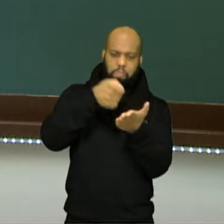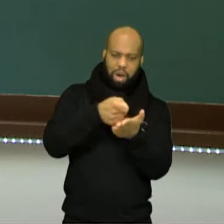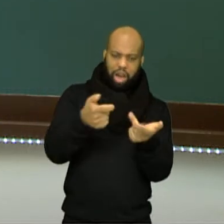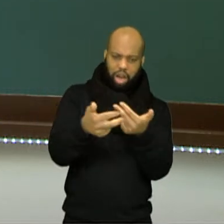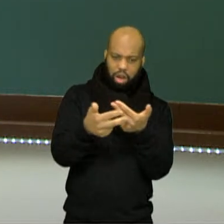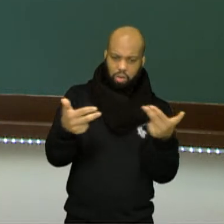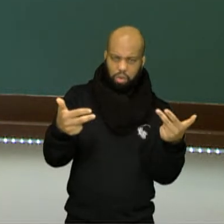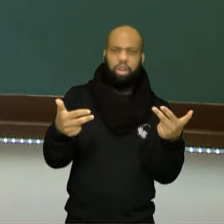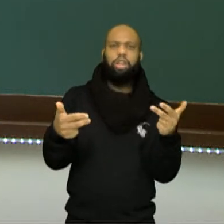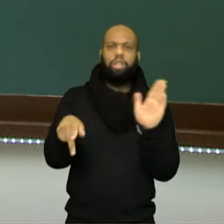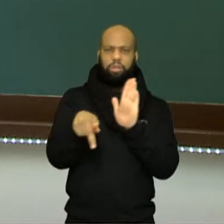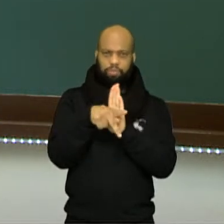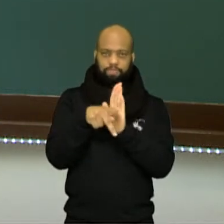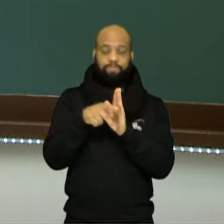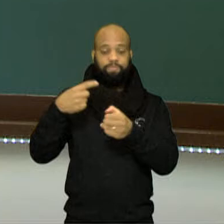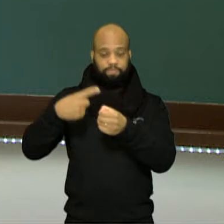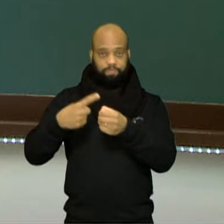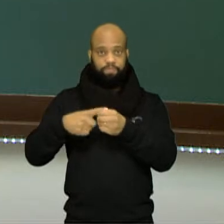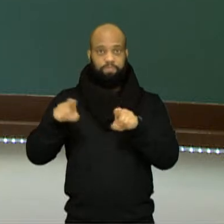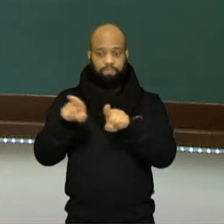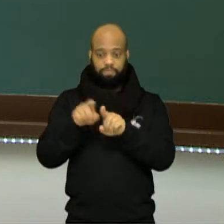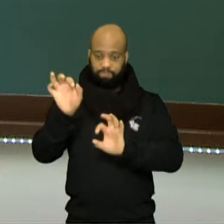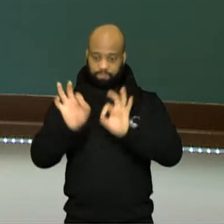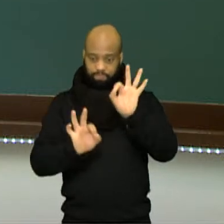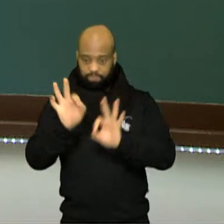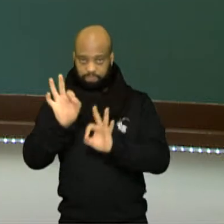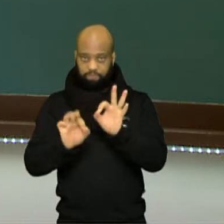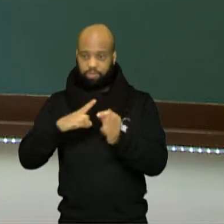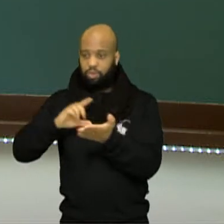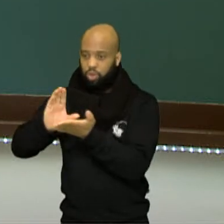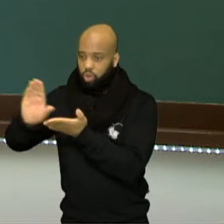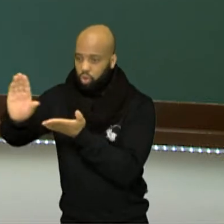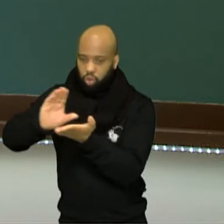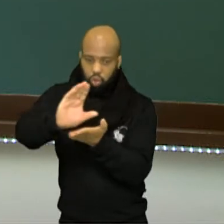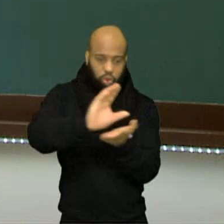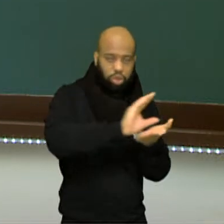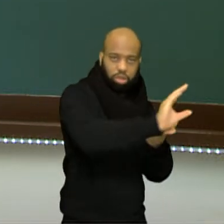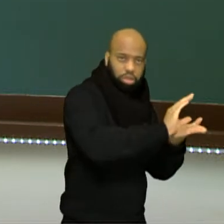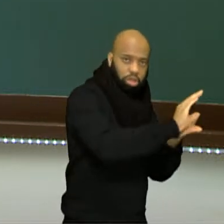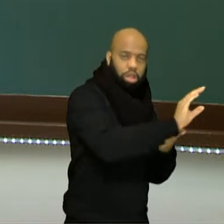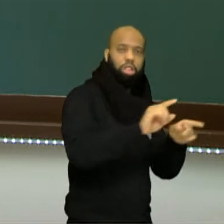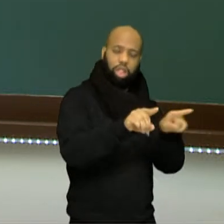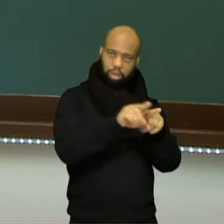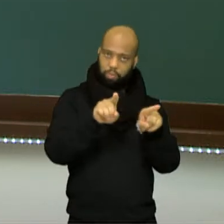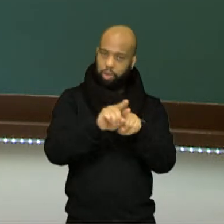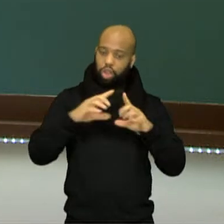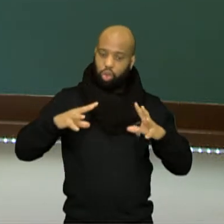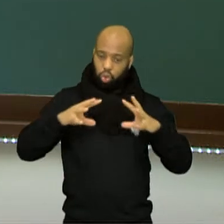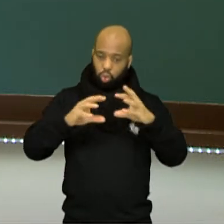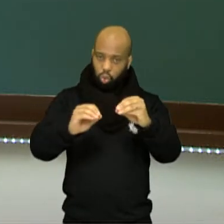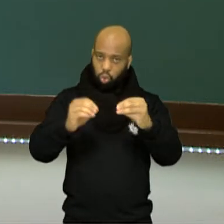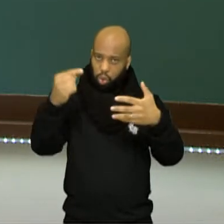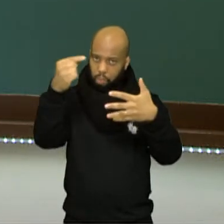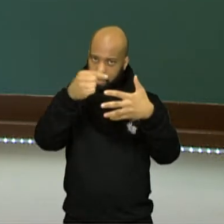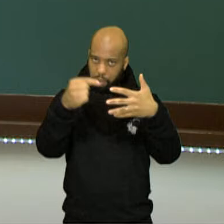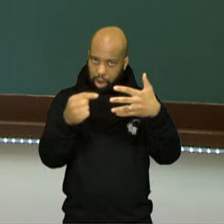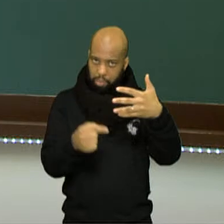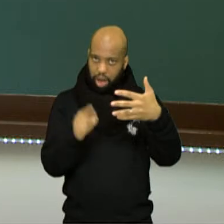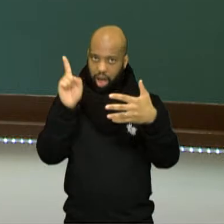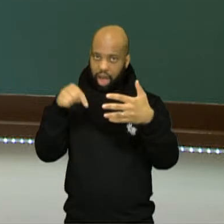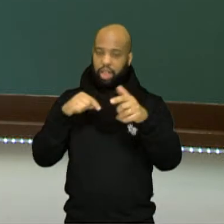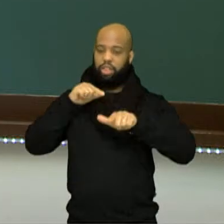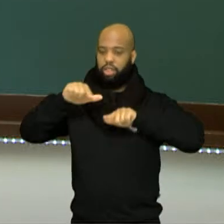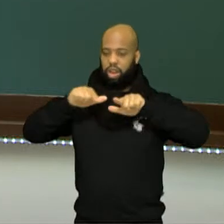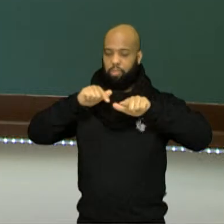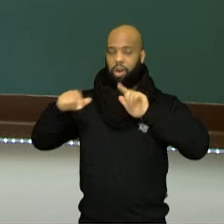distribuição dos valores ali, né, das verbas dentro do município, certo? Então, tudo isso é função do